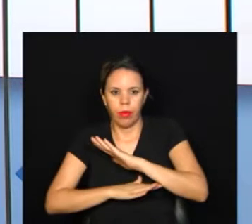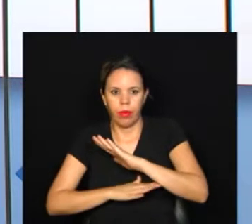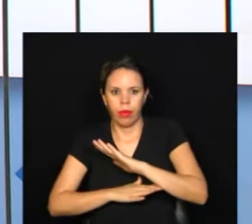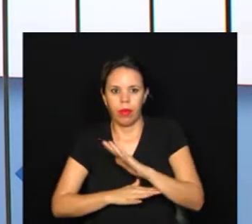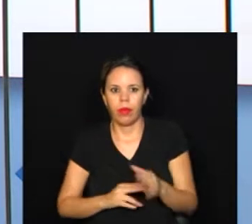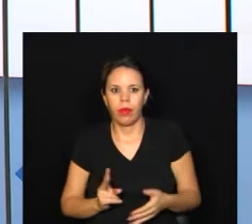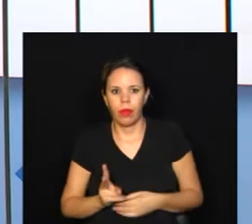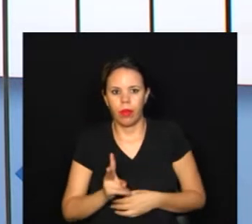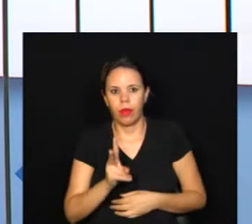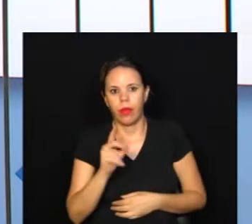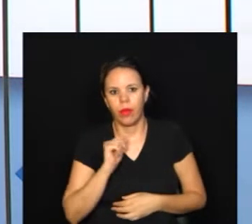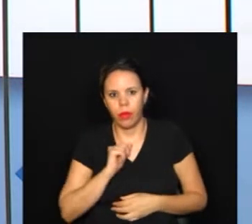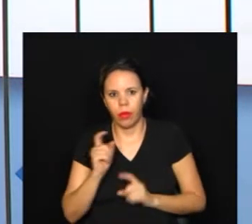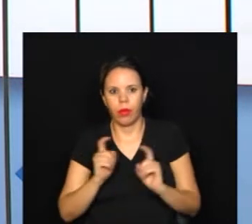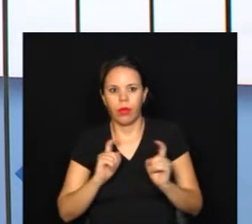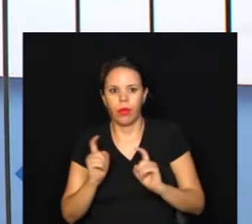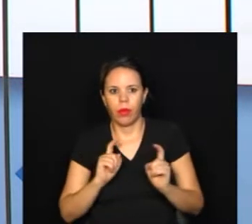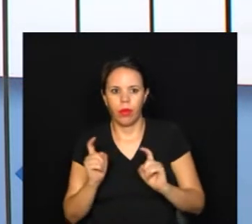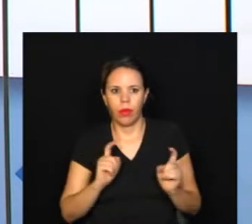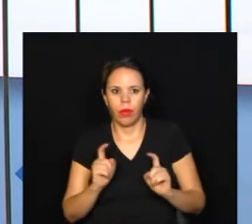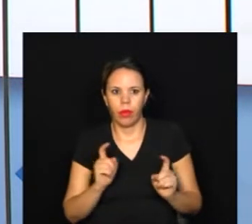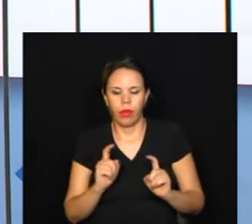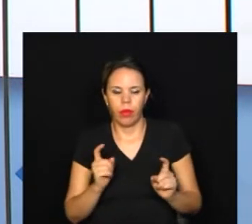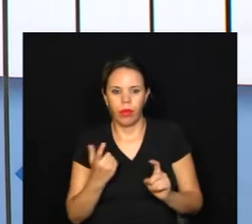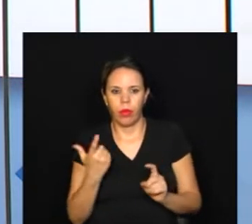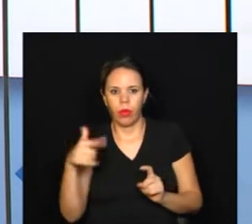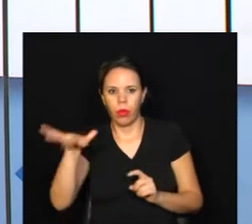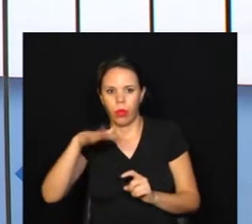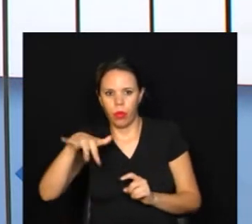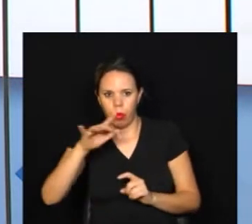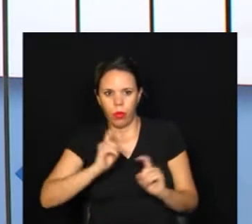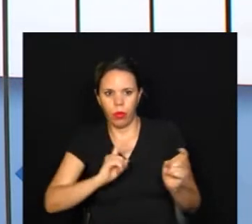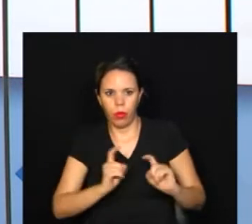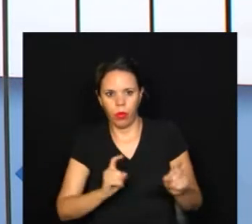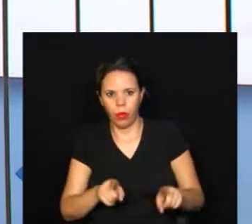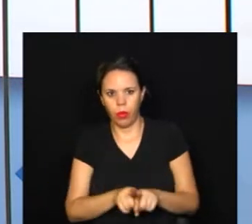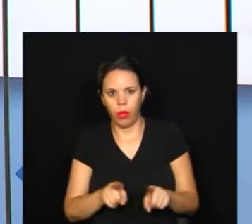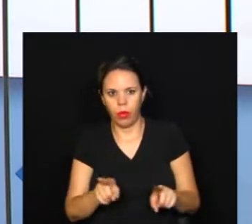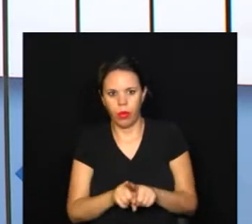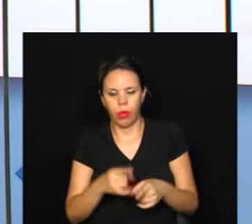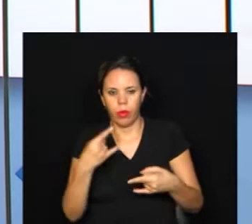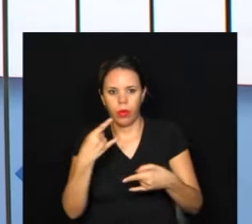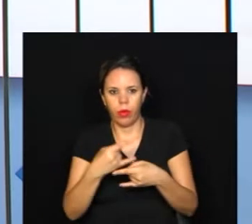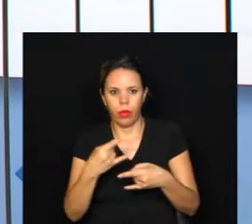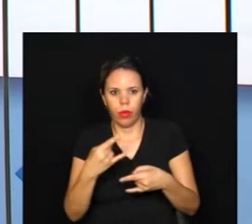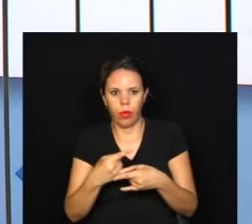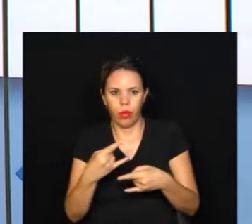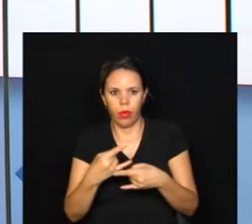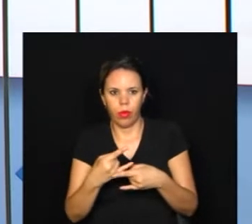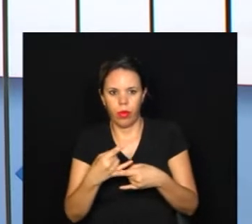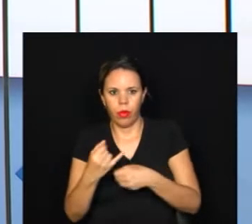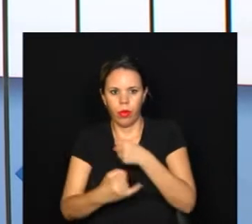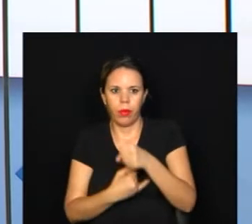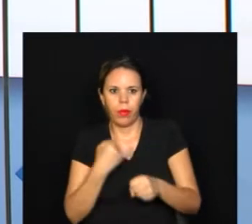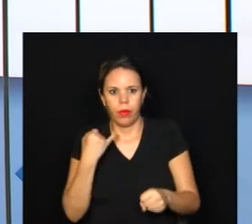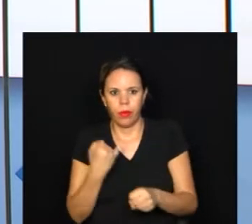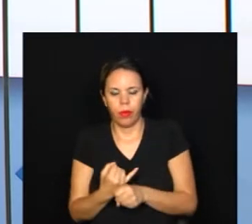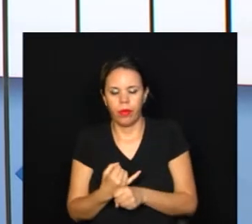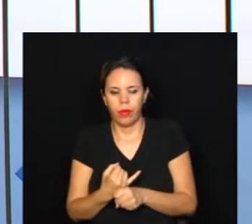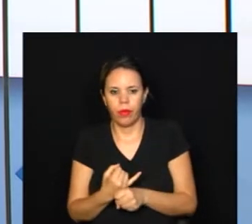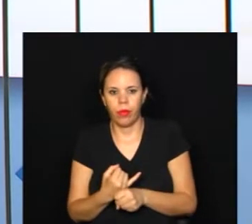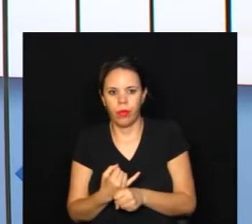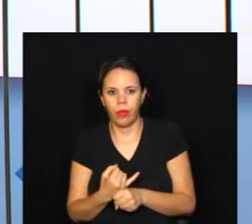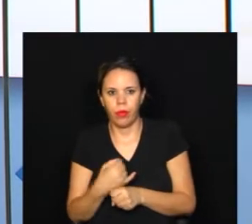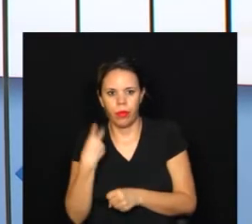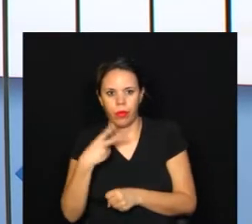mantém as reuniões extraordinárias e outras reuniões da casa pelo sistema de deliberação remota, ou seja,